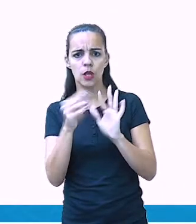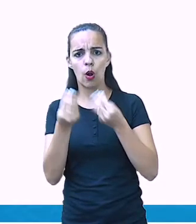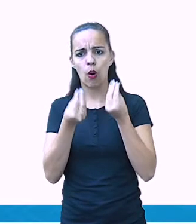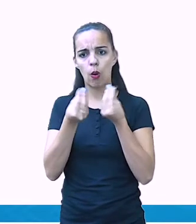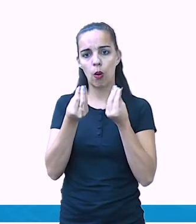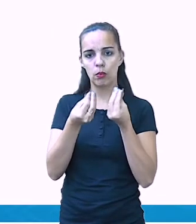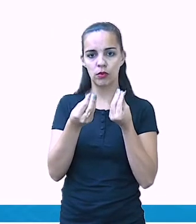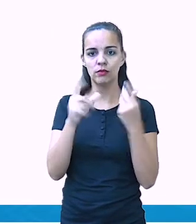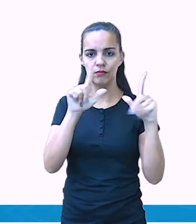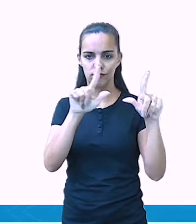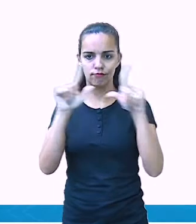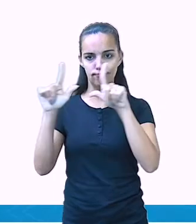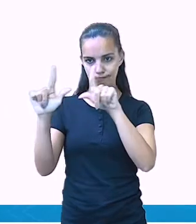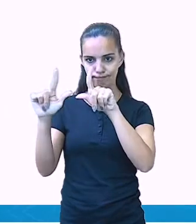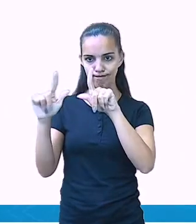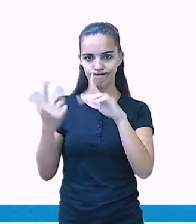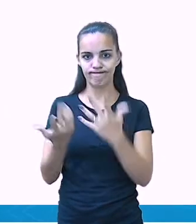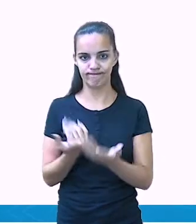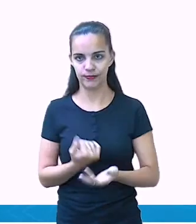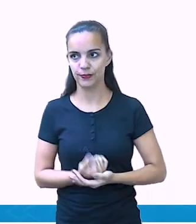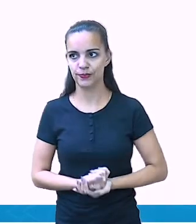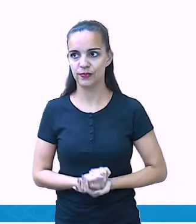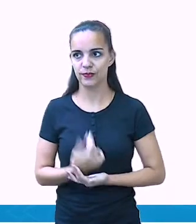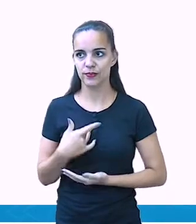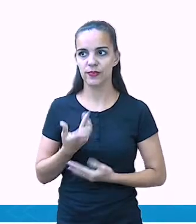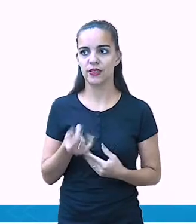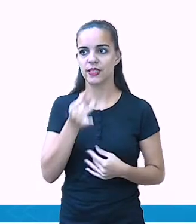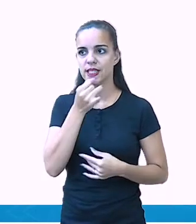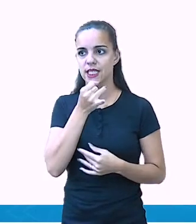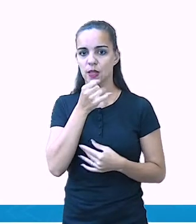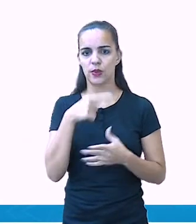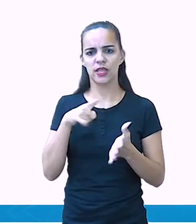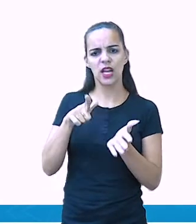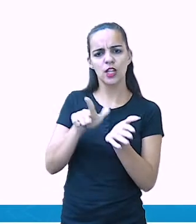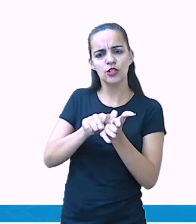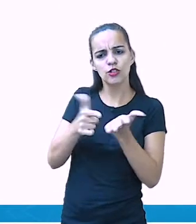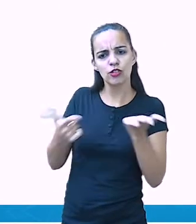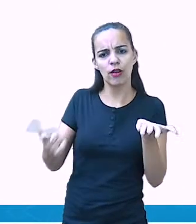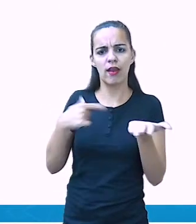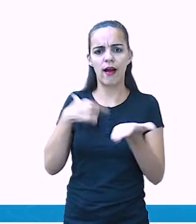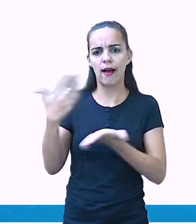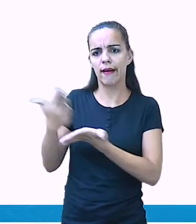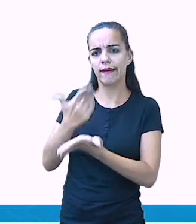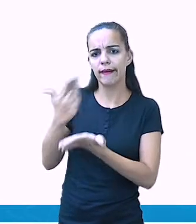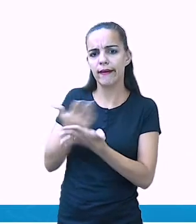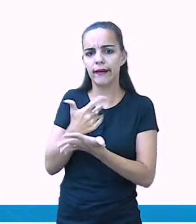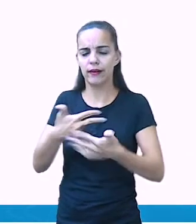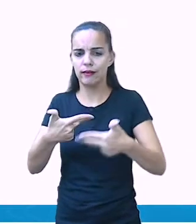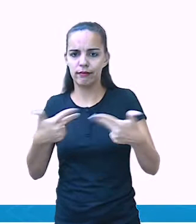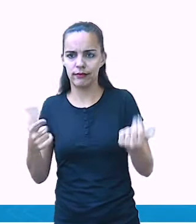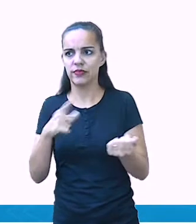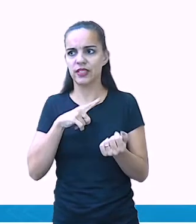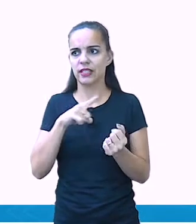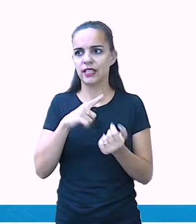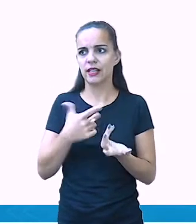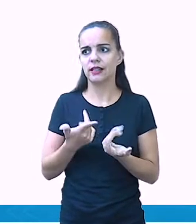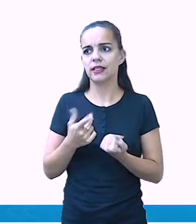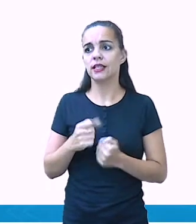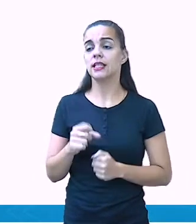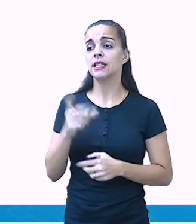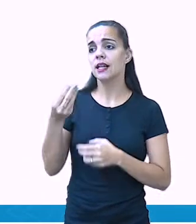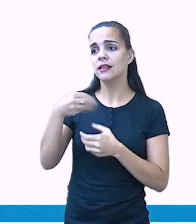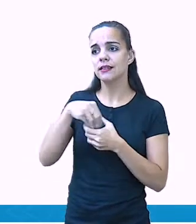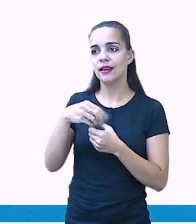com certeza vocês já devem ter visto em jornais, em outros lugares, né? Que eu gostaria também de deixar